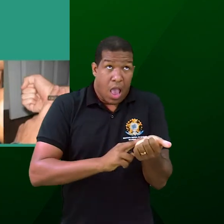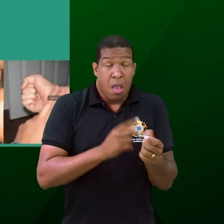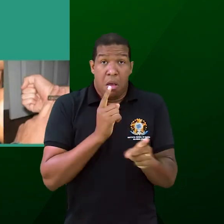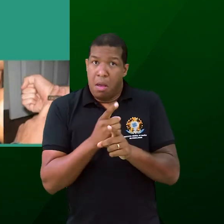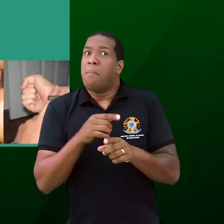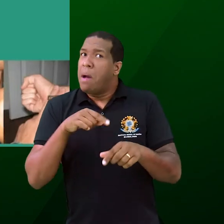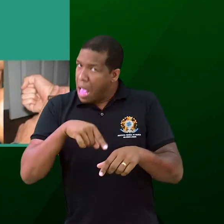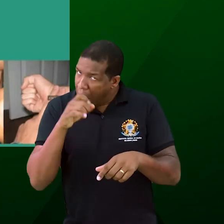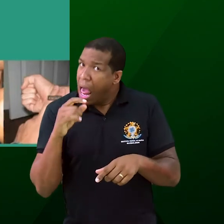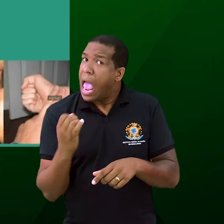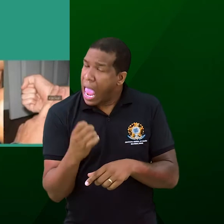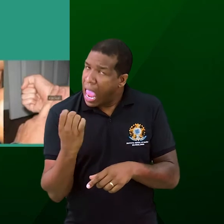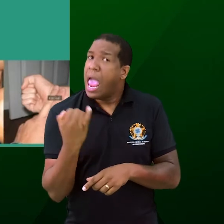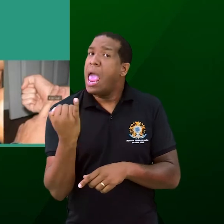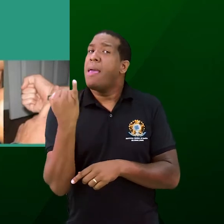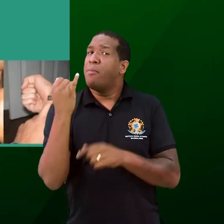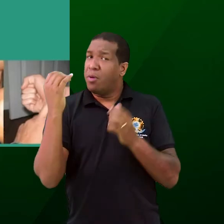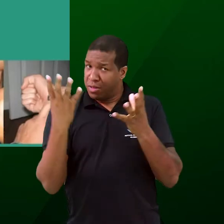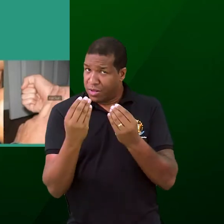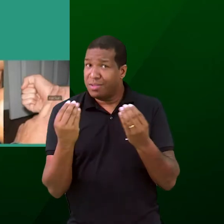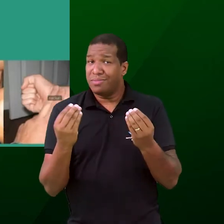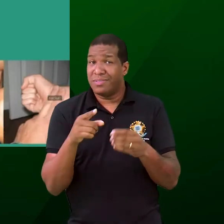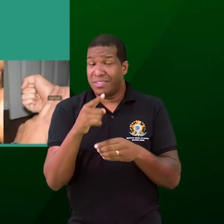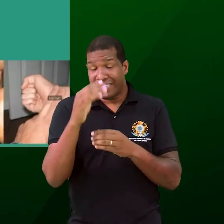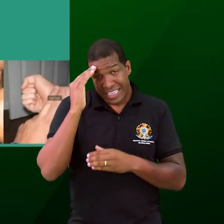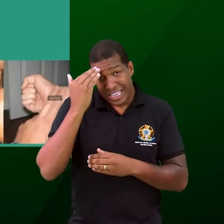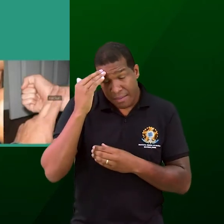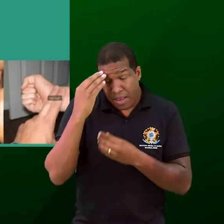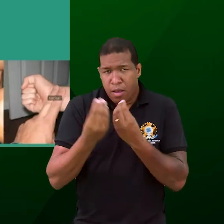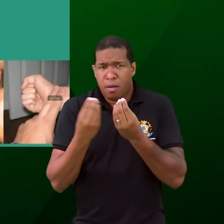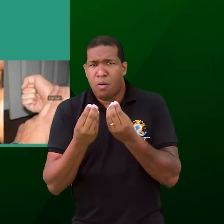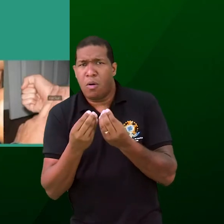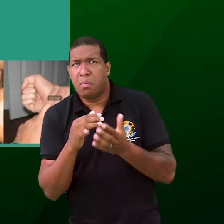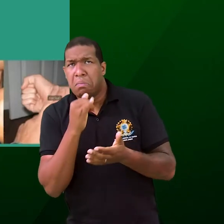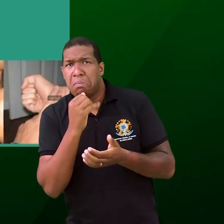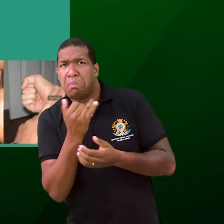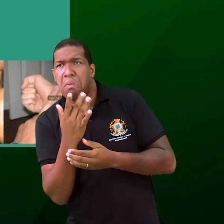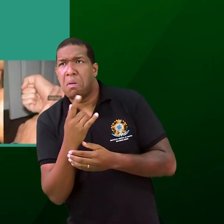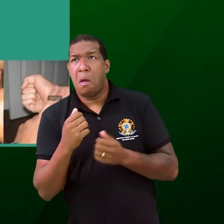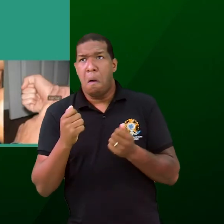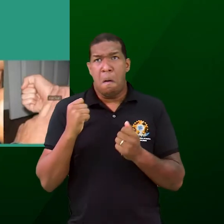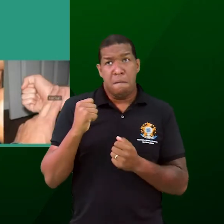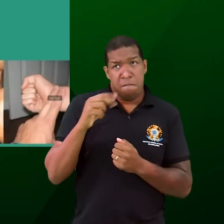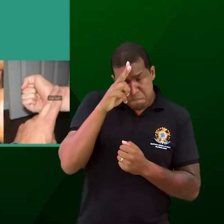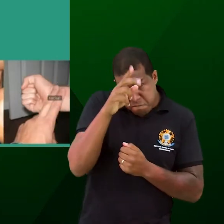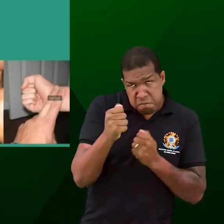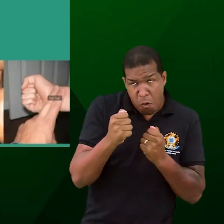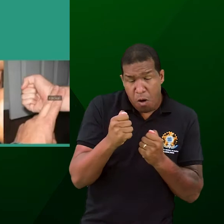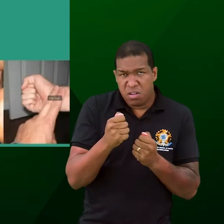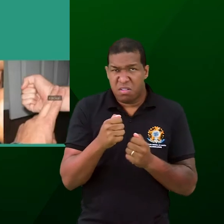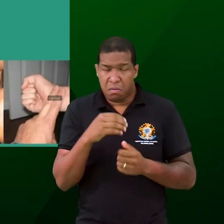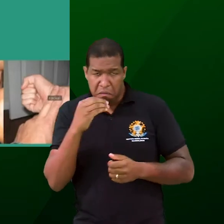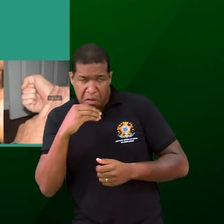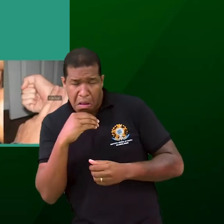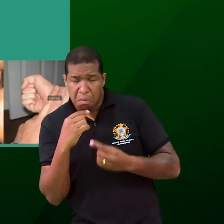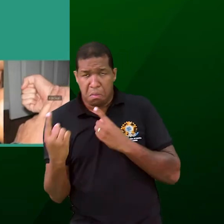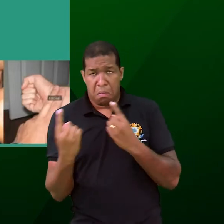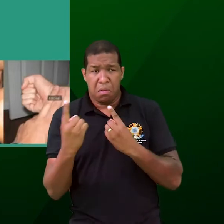saber quanto é 60%, 70%, 80%, 90% da tua frequência máxima. Tá? Mas, de maneira